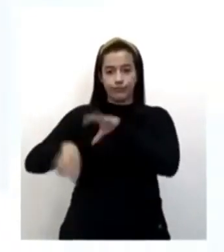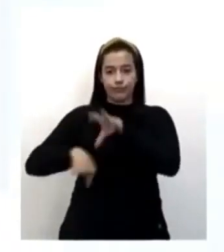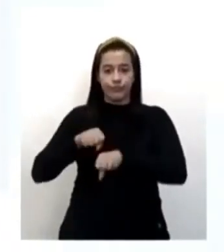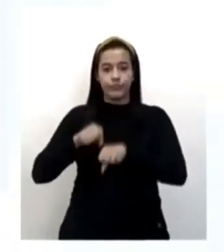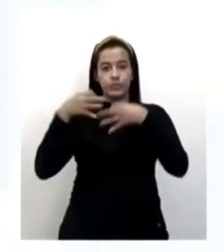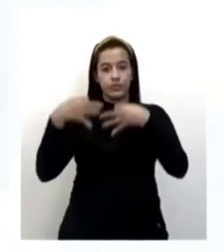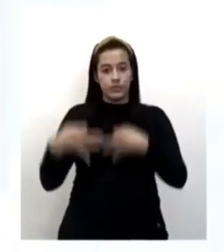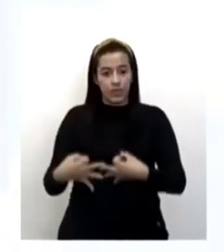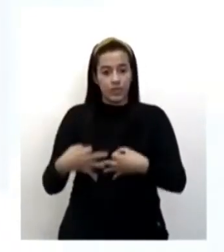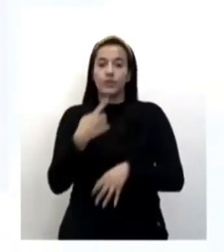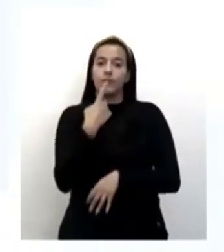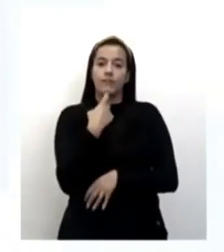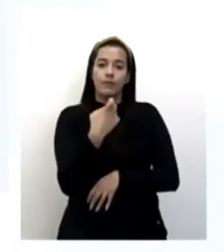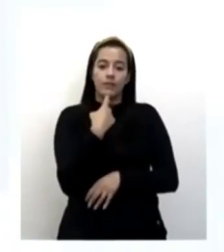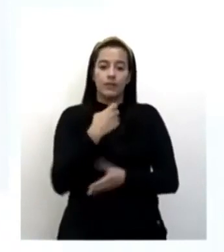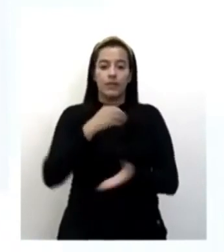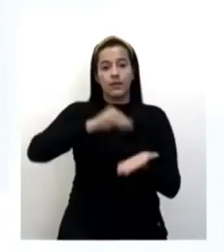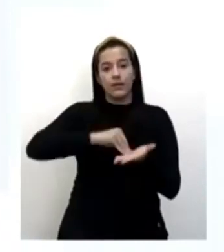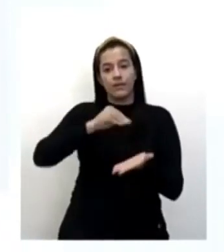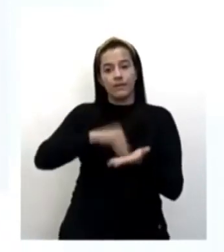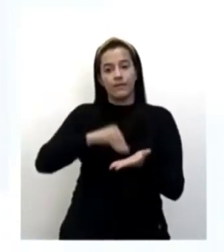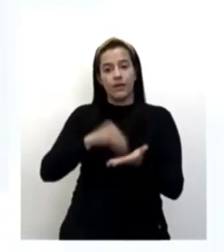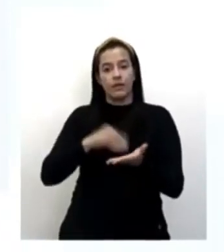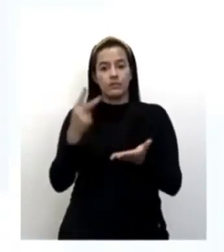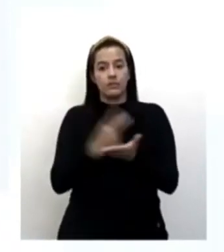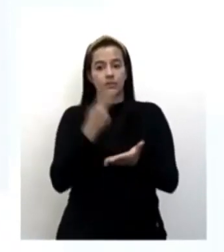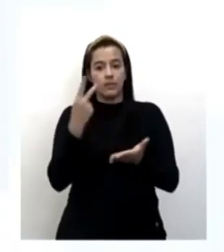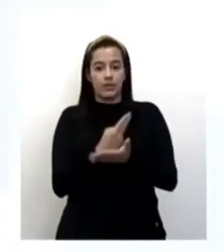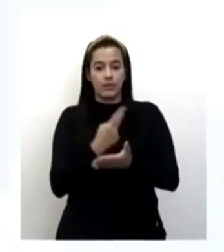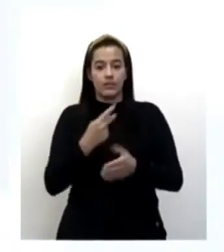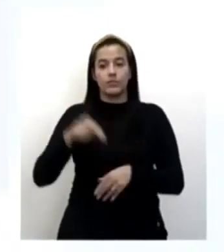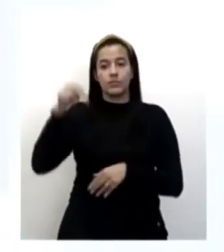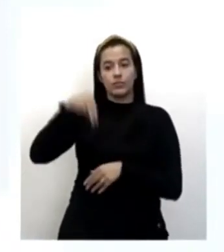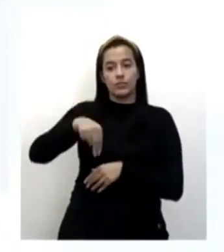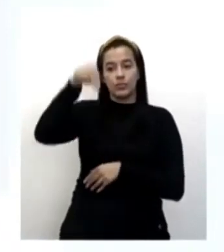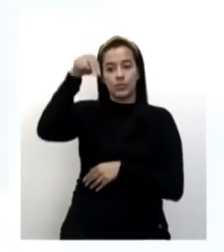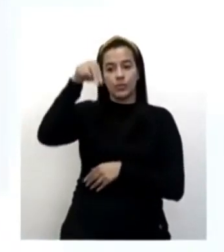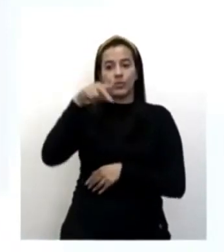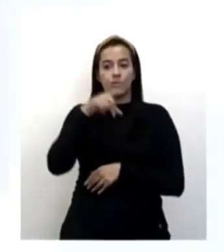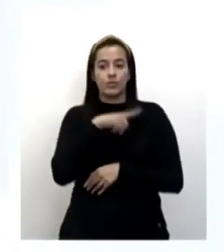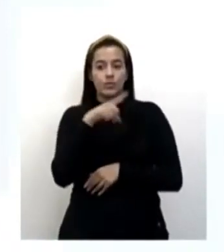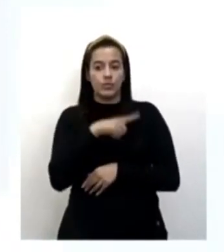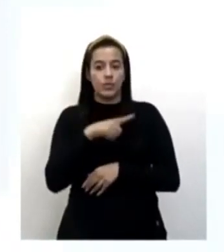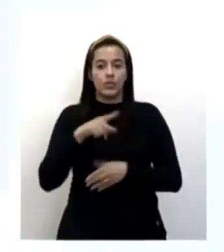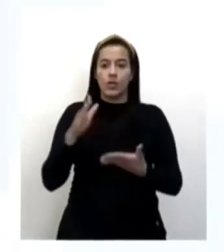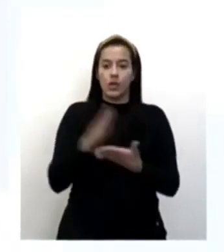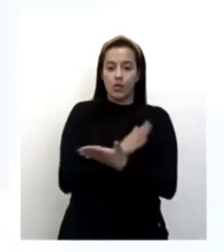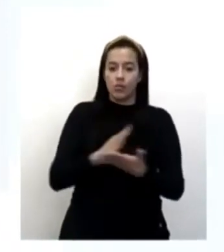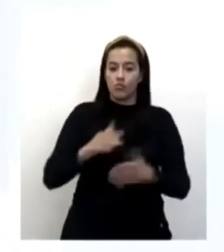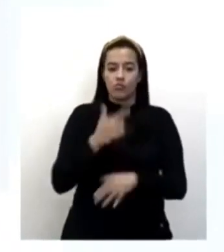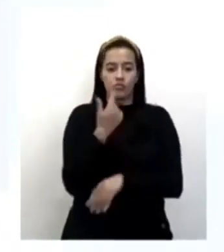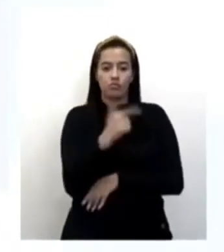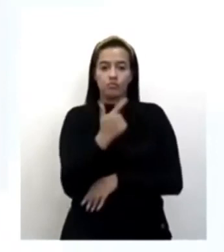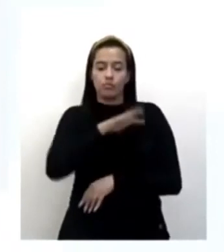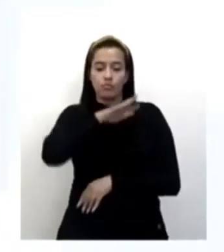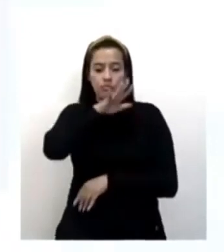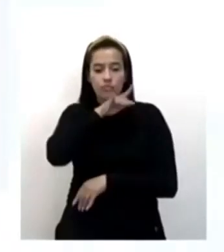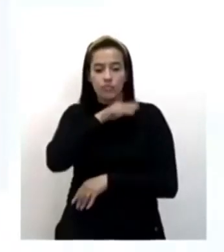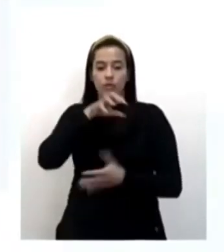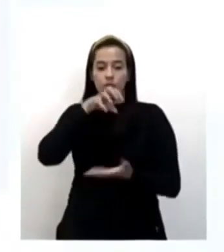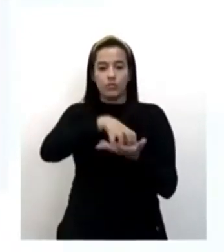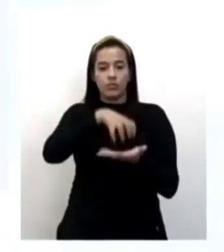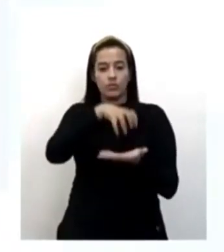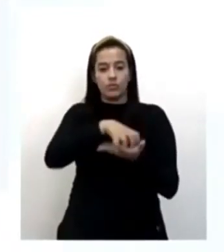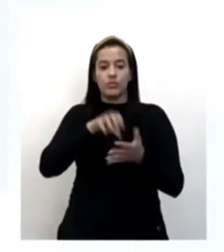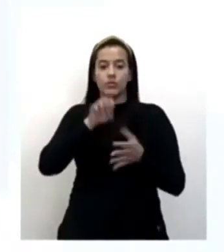que está em vermelho é a coleta inadequada. Então nós temos no norte, né, ainda o inadequado, né, na região centro-oeste, na